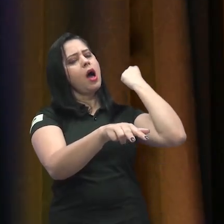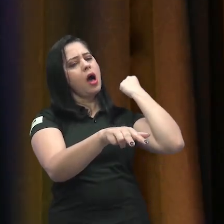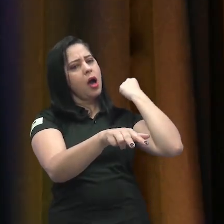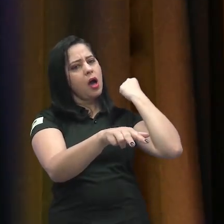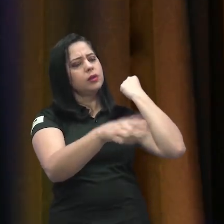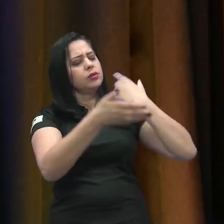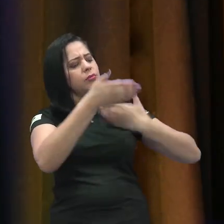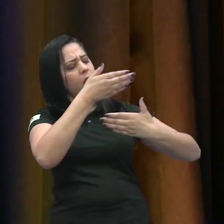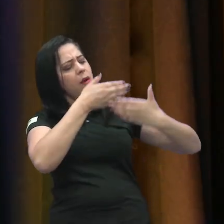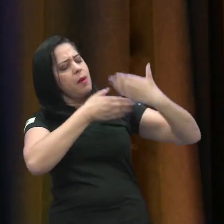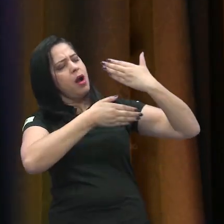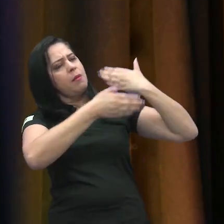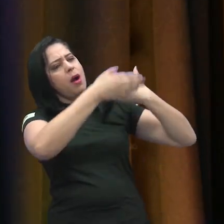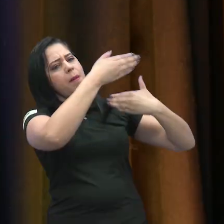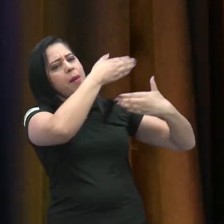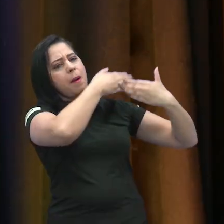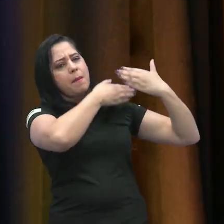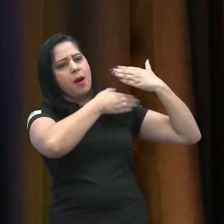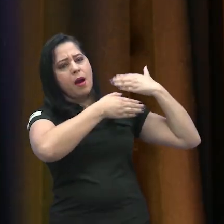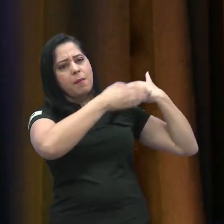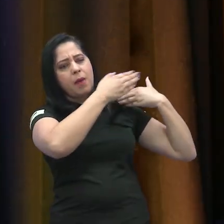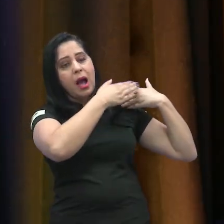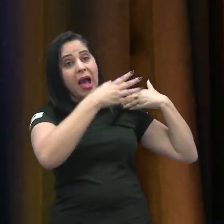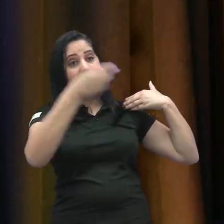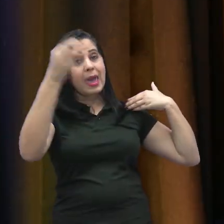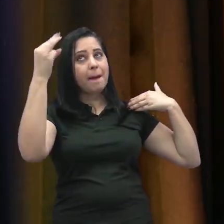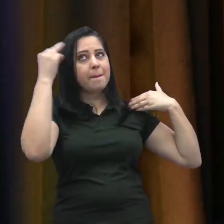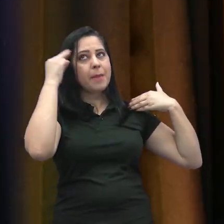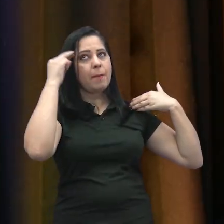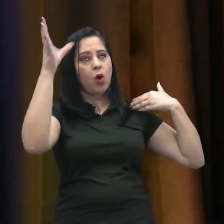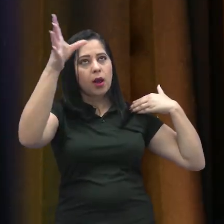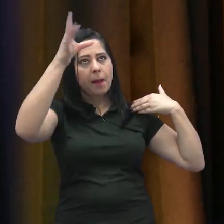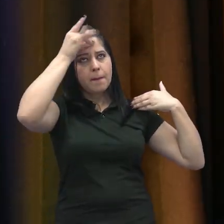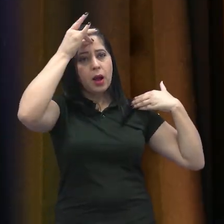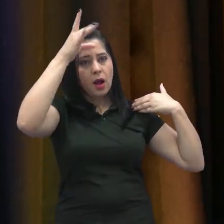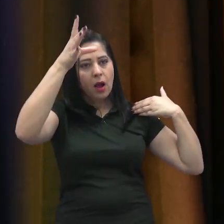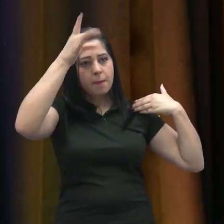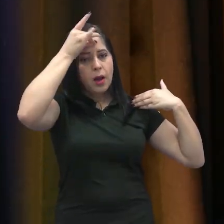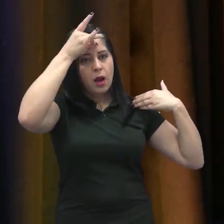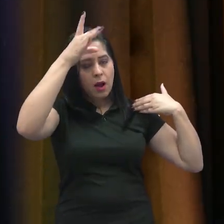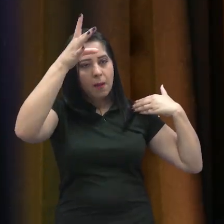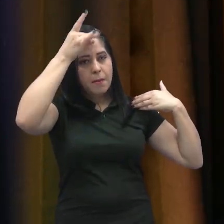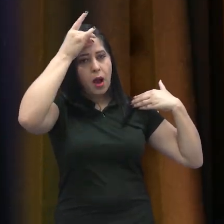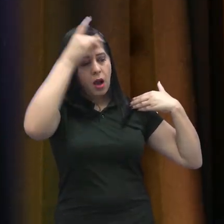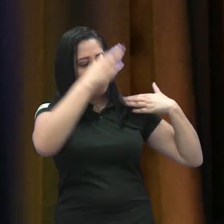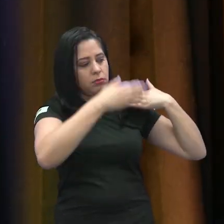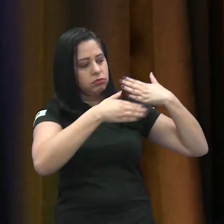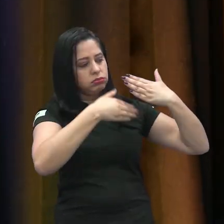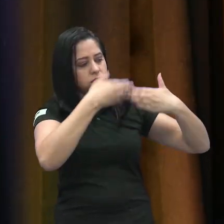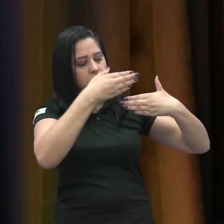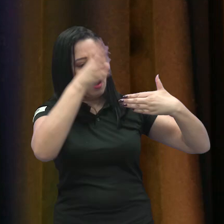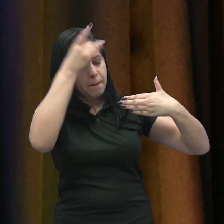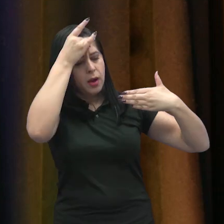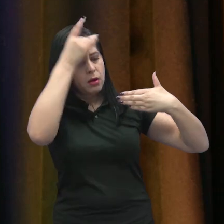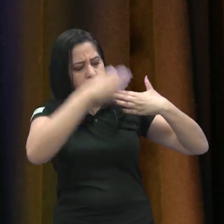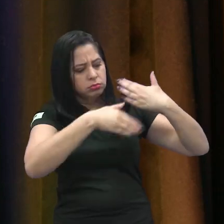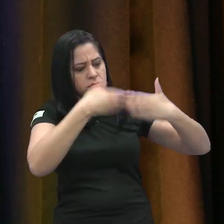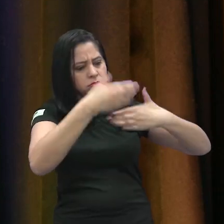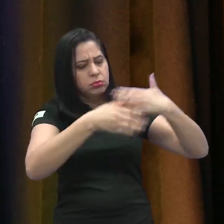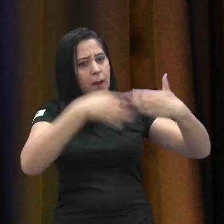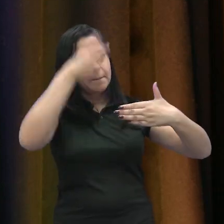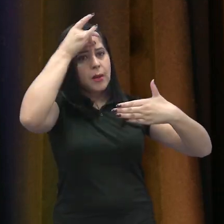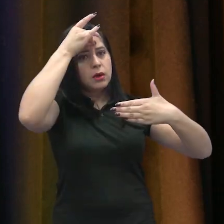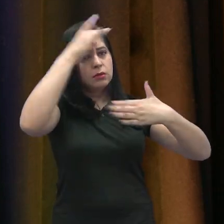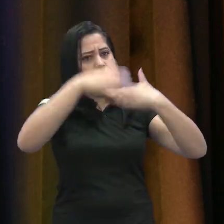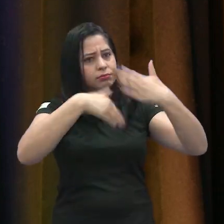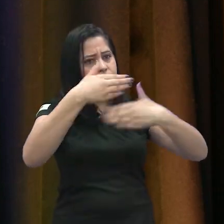gente vai detectando, na verdade, essas situações que está lá nessa memória, já causando muitas vezes um processo de somatização no corpo